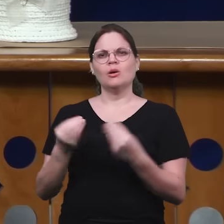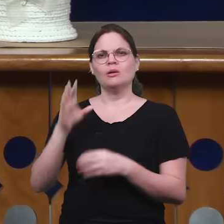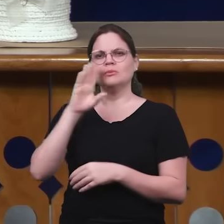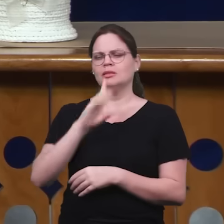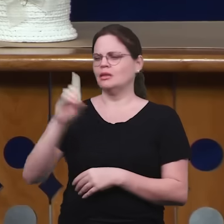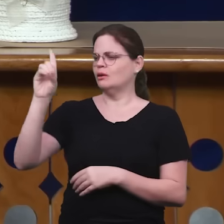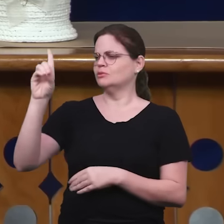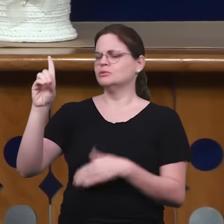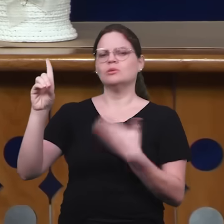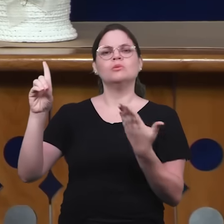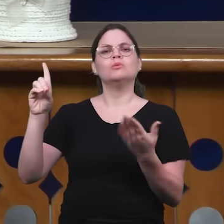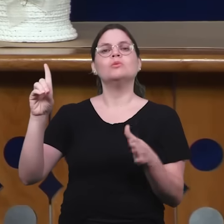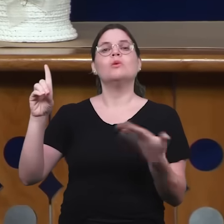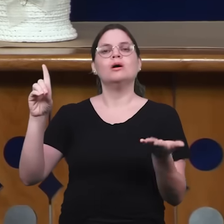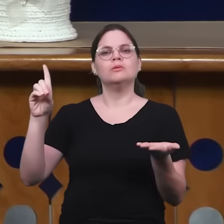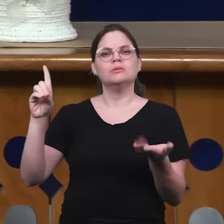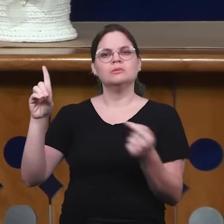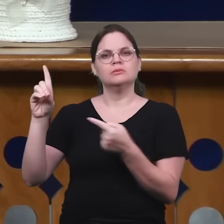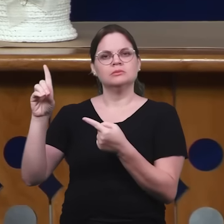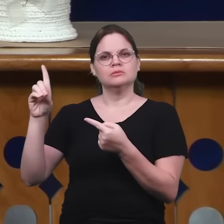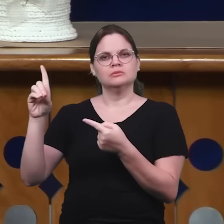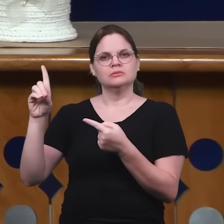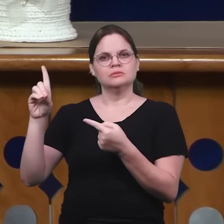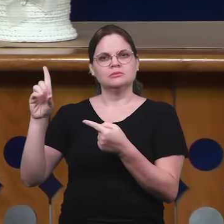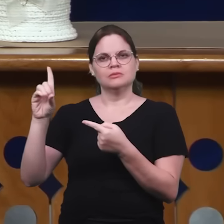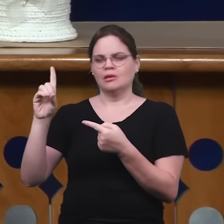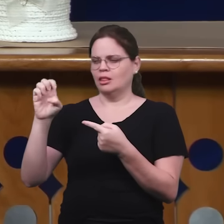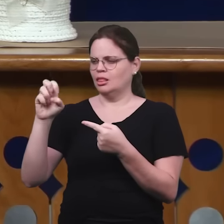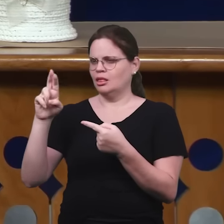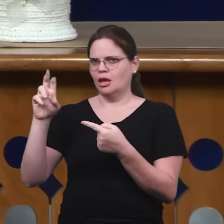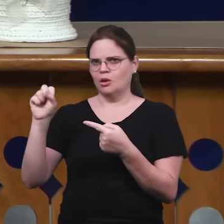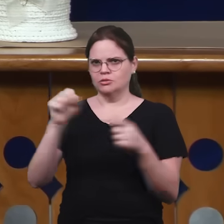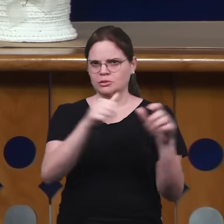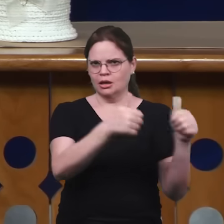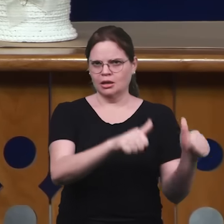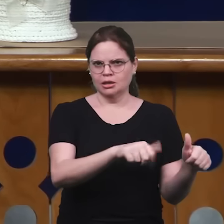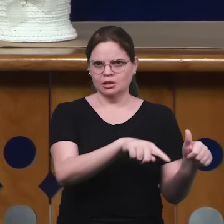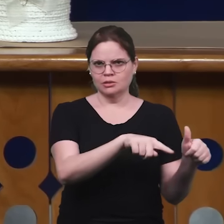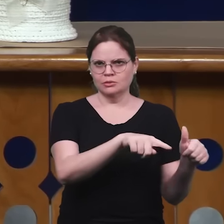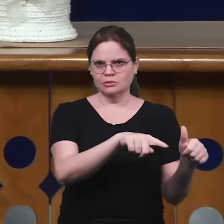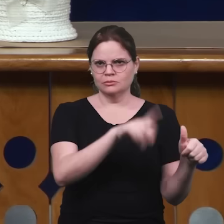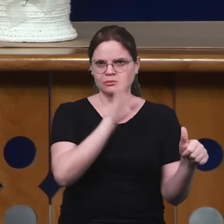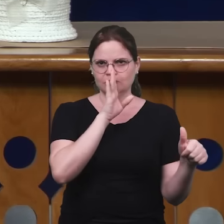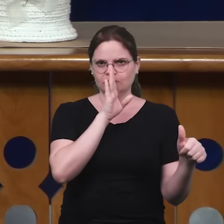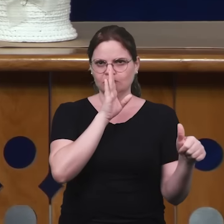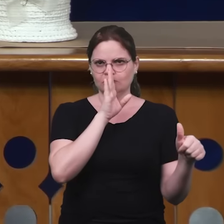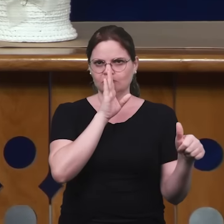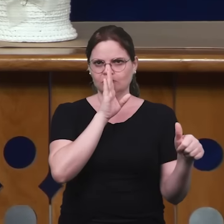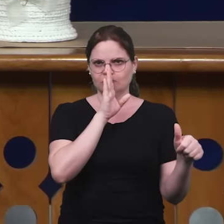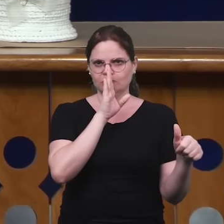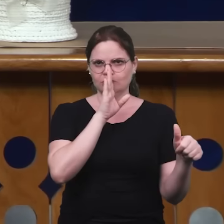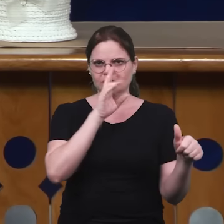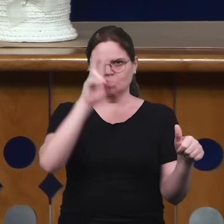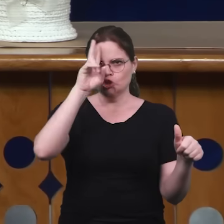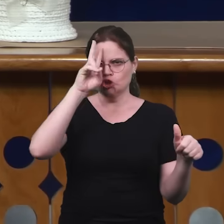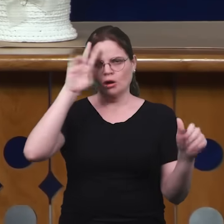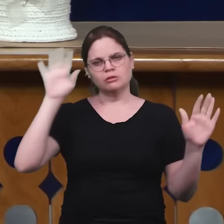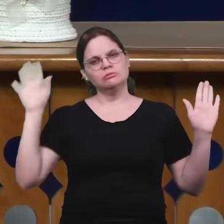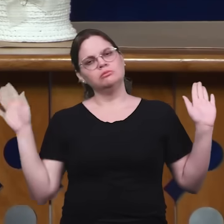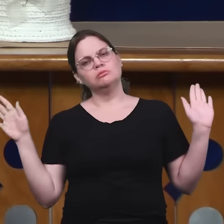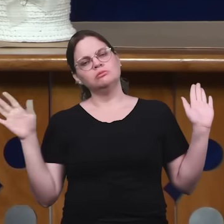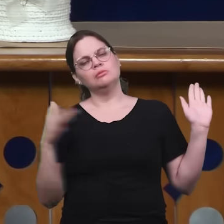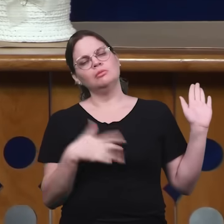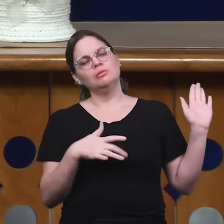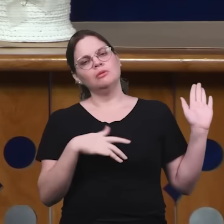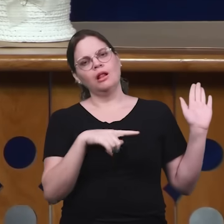Deus? Um Deus que não fala, que não ouve, um Deus que ficou preso na história? De